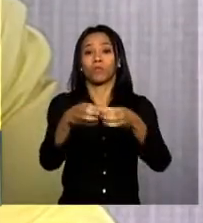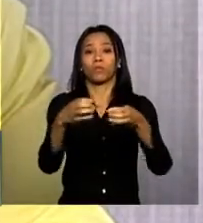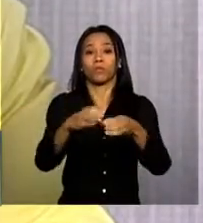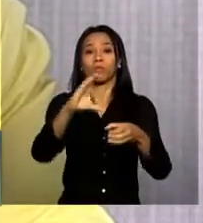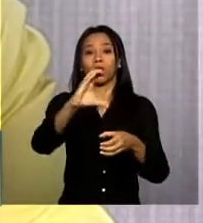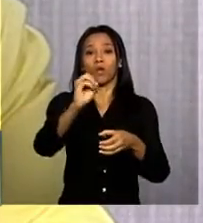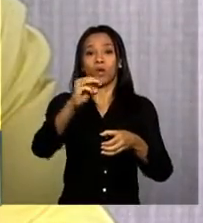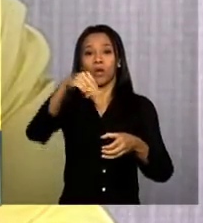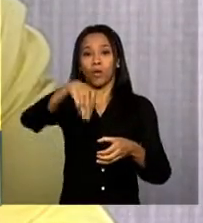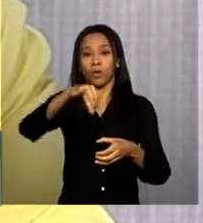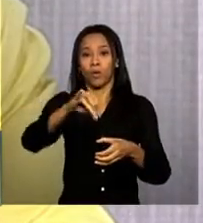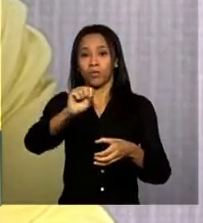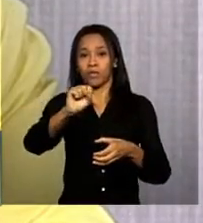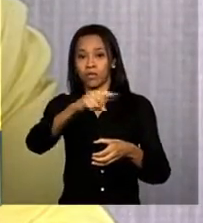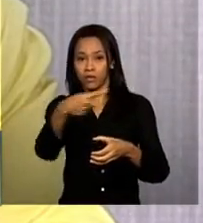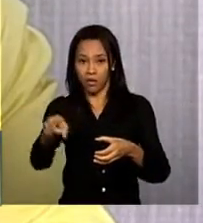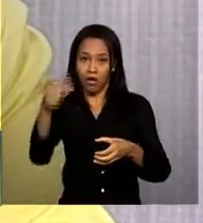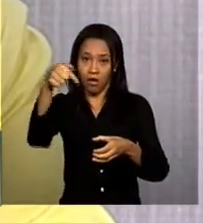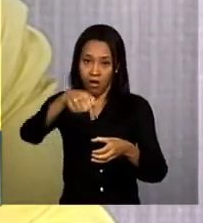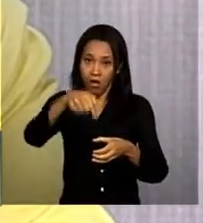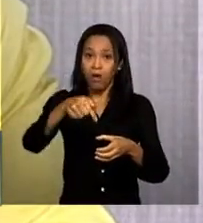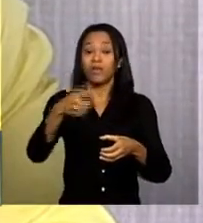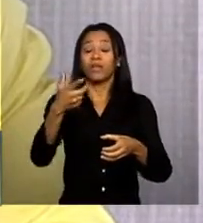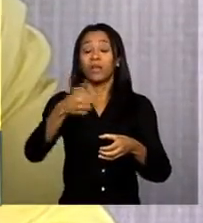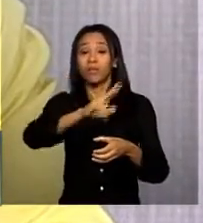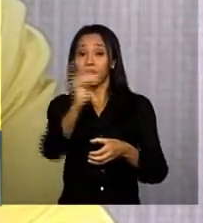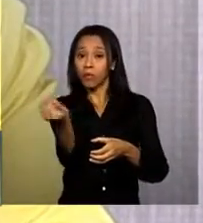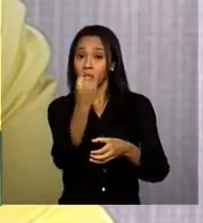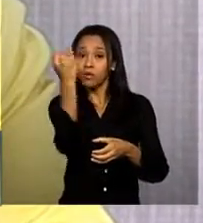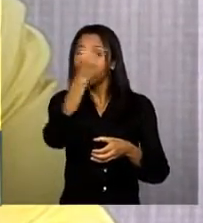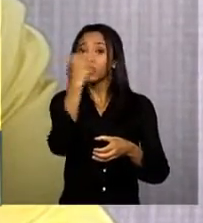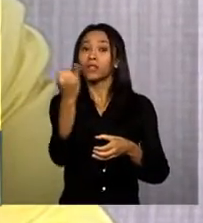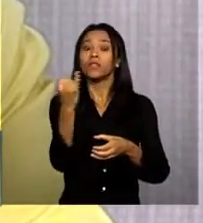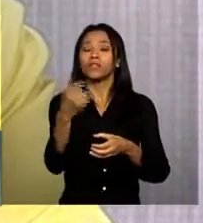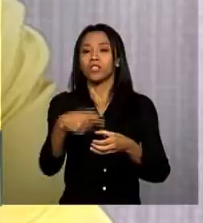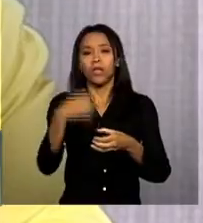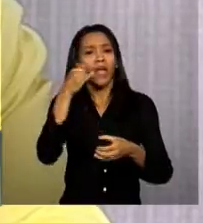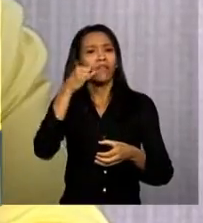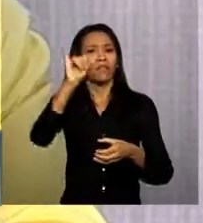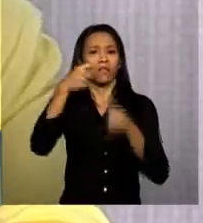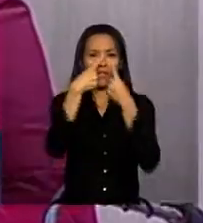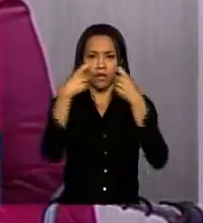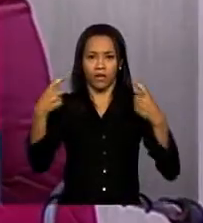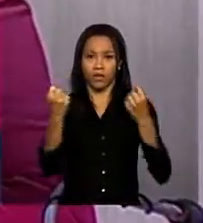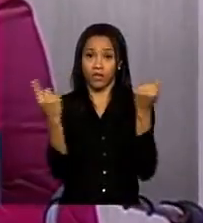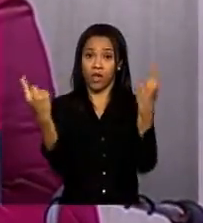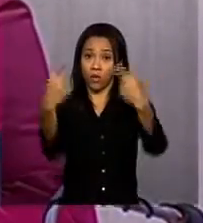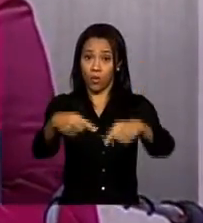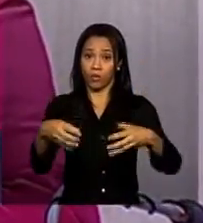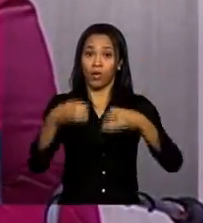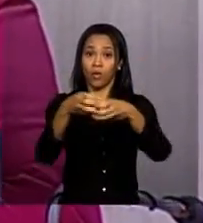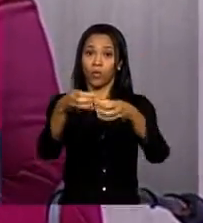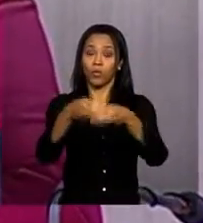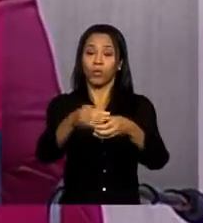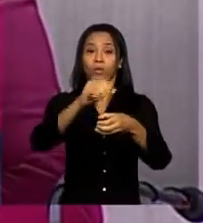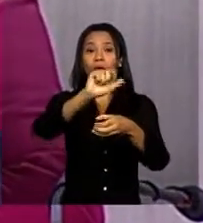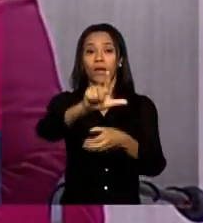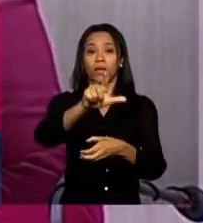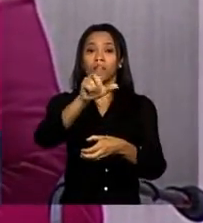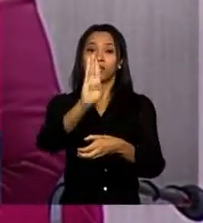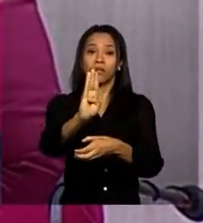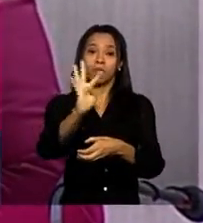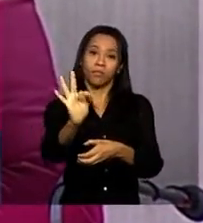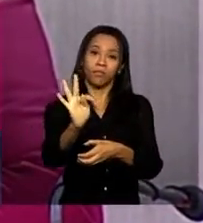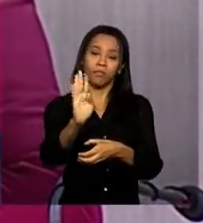essa tarefa importante no nosso país de enfrentar a violência contra a população LGBT. Parabéns por essa